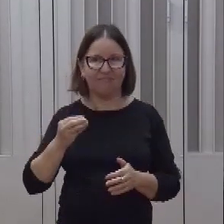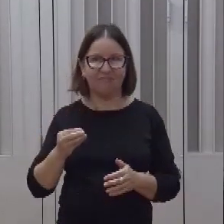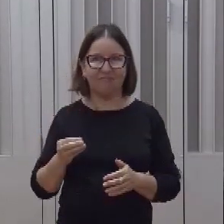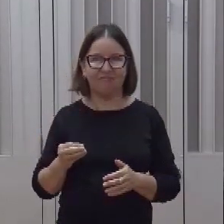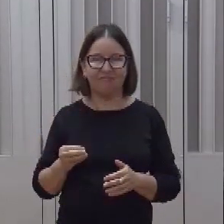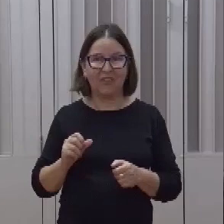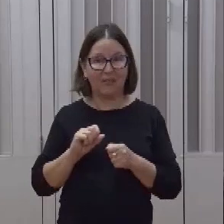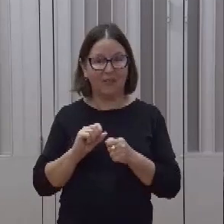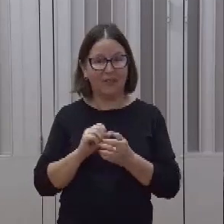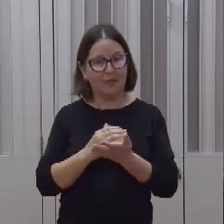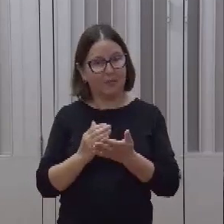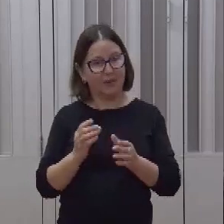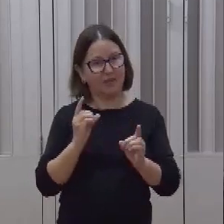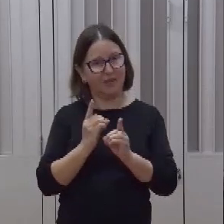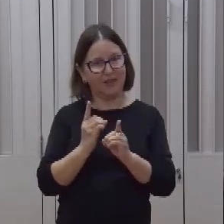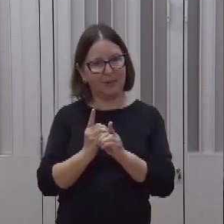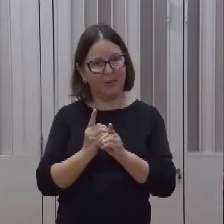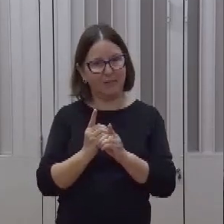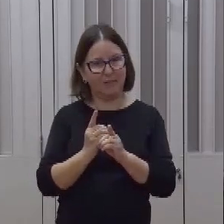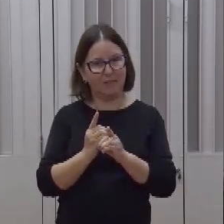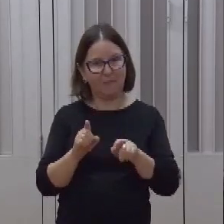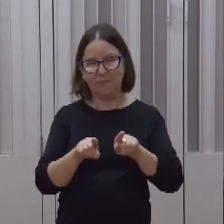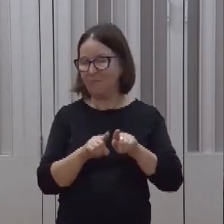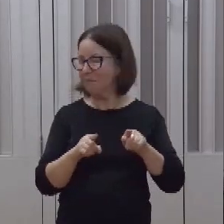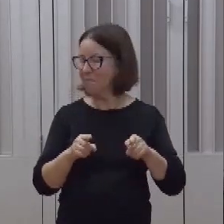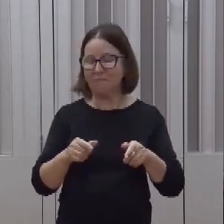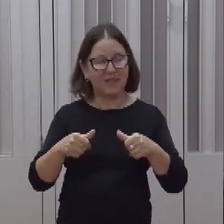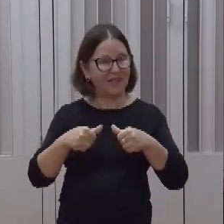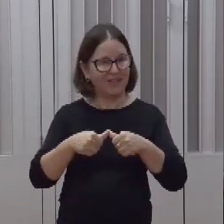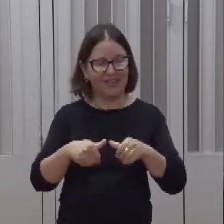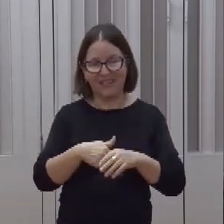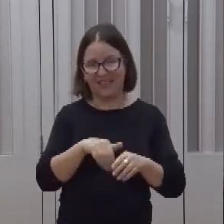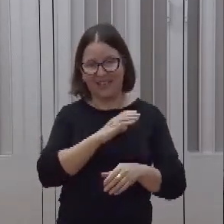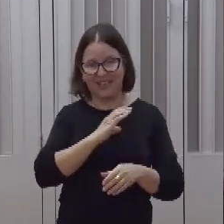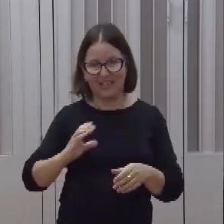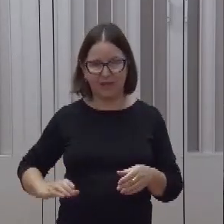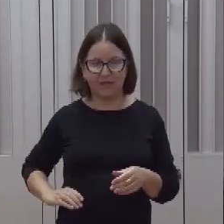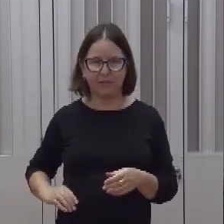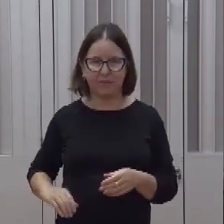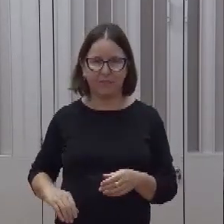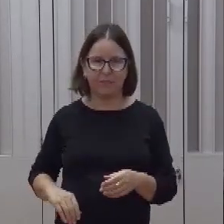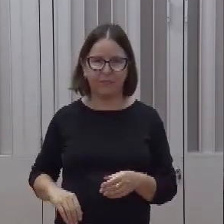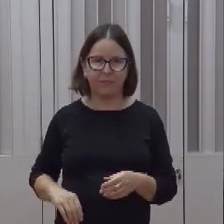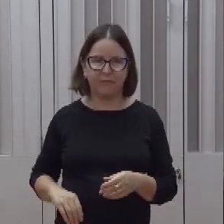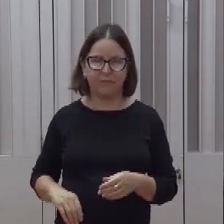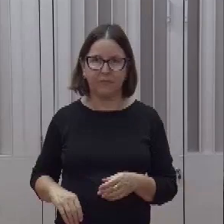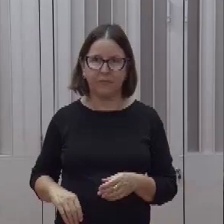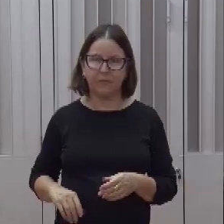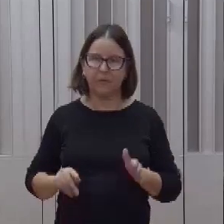Mas ele não estava em Cristo. O próprio Israel.